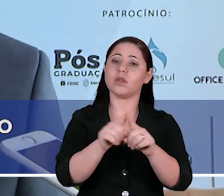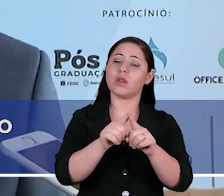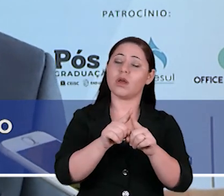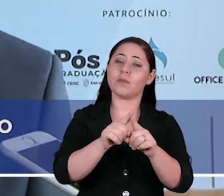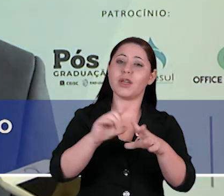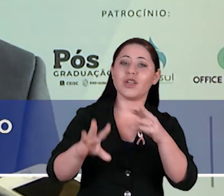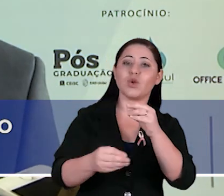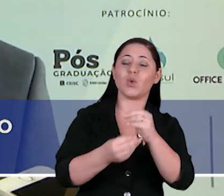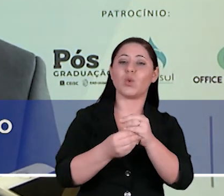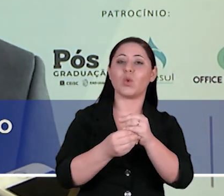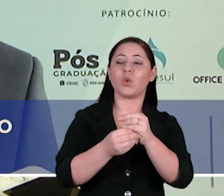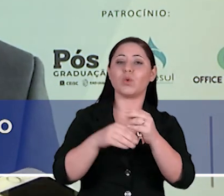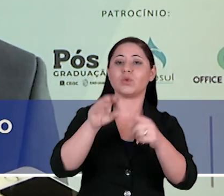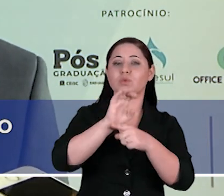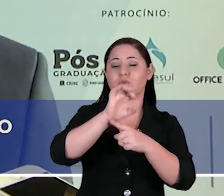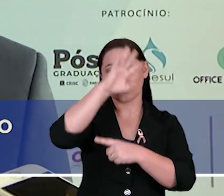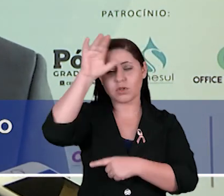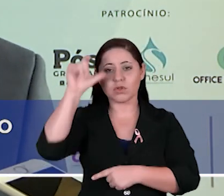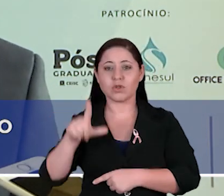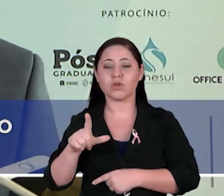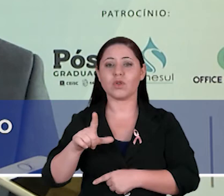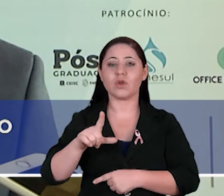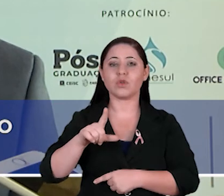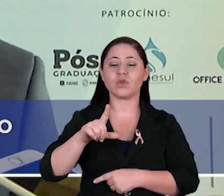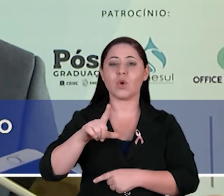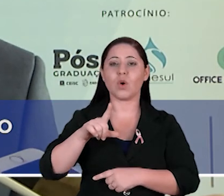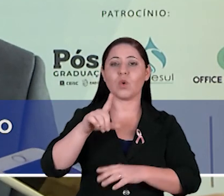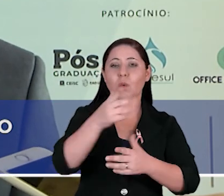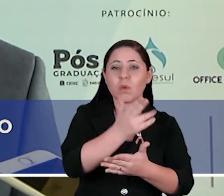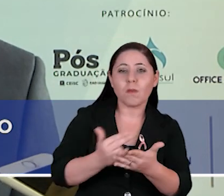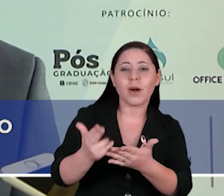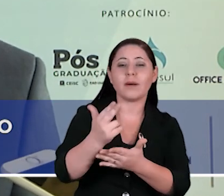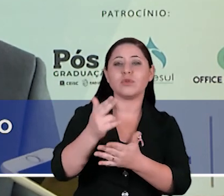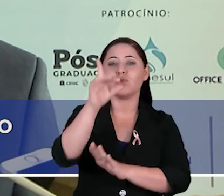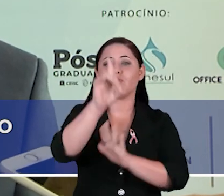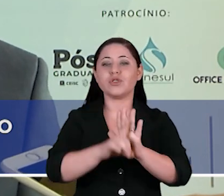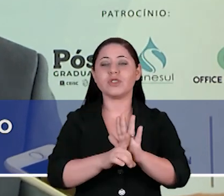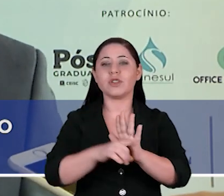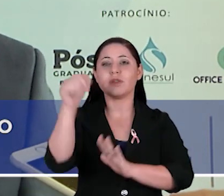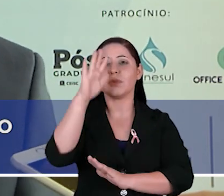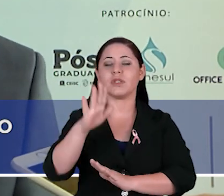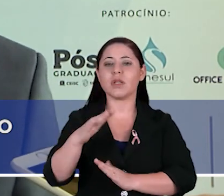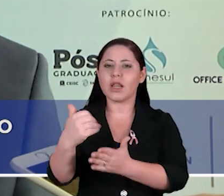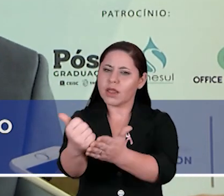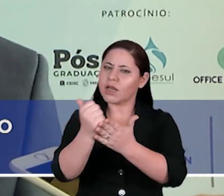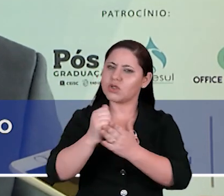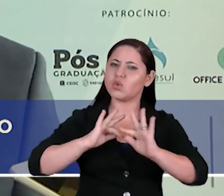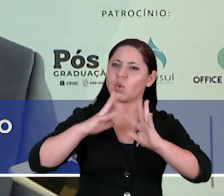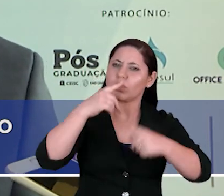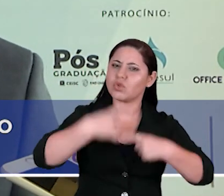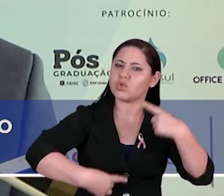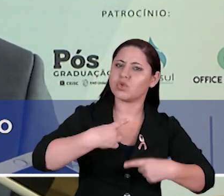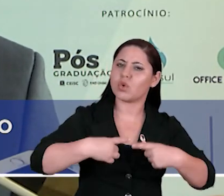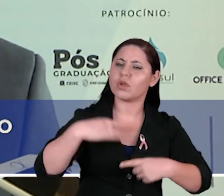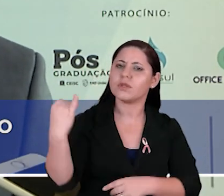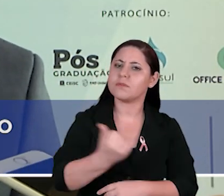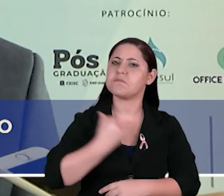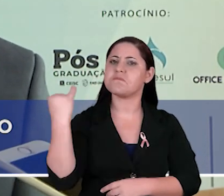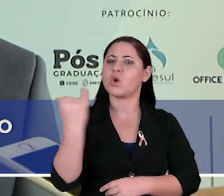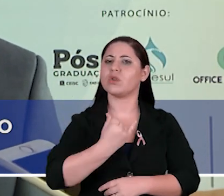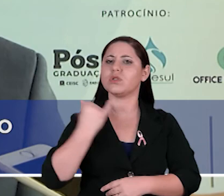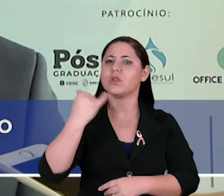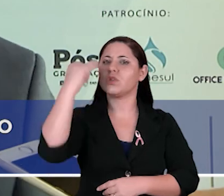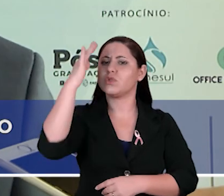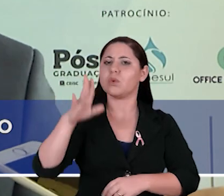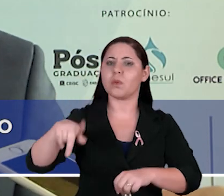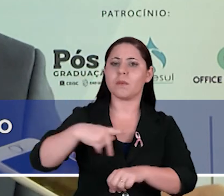participando desse congresso. Incluir Mato Grosso do Sul no mapa do direito administrativo brasileiro significa trazer para cá todas as discussões de alta relevância que